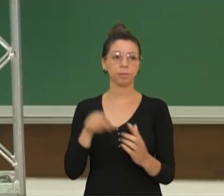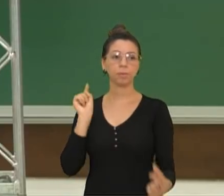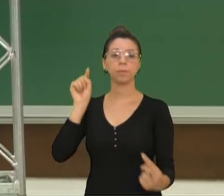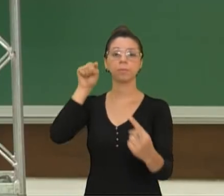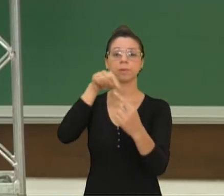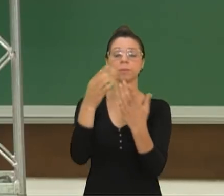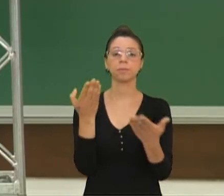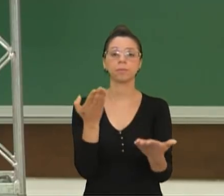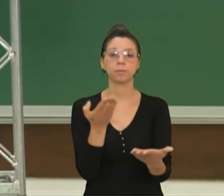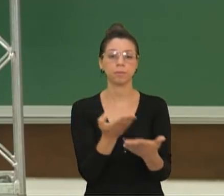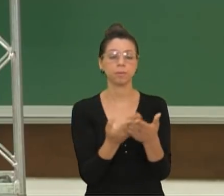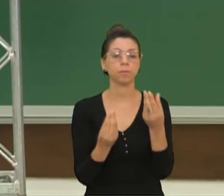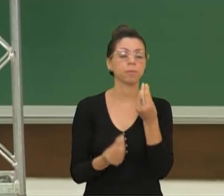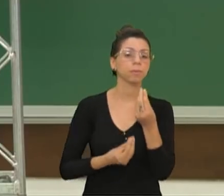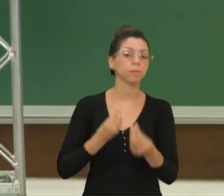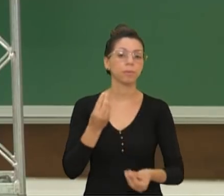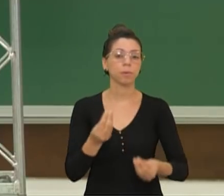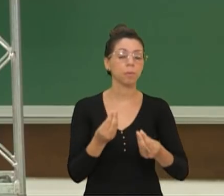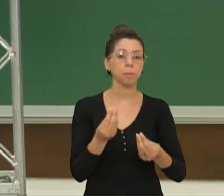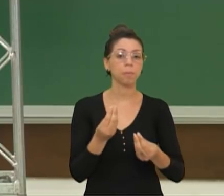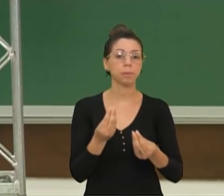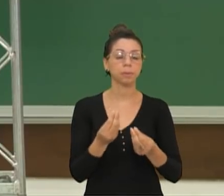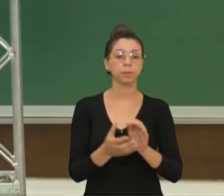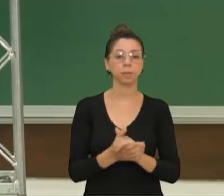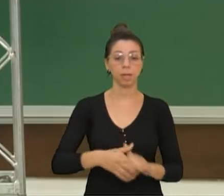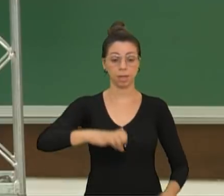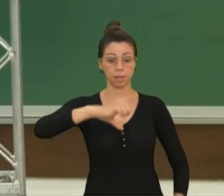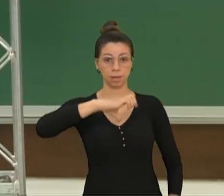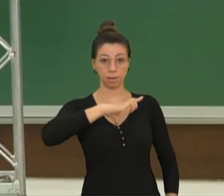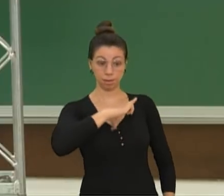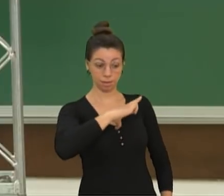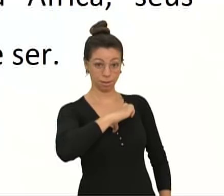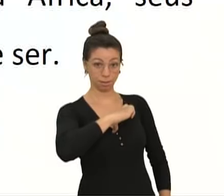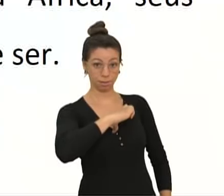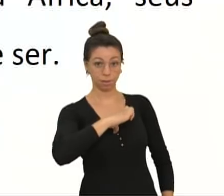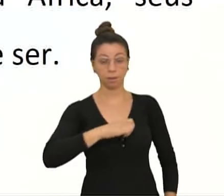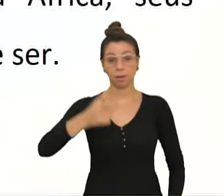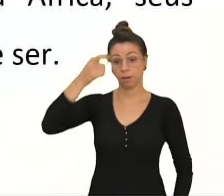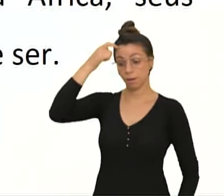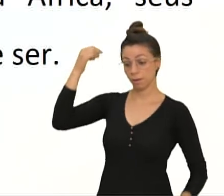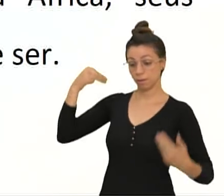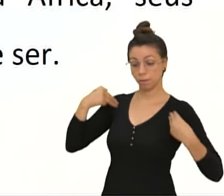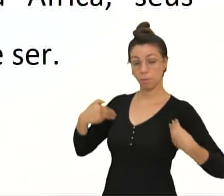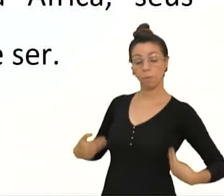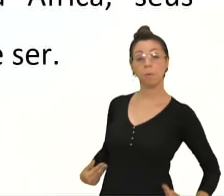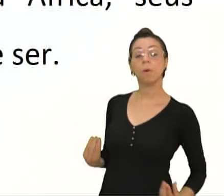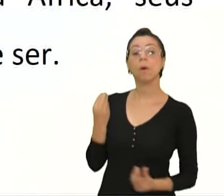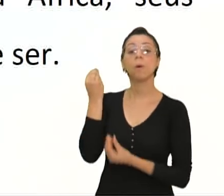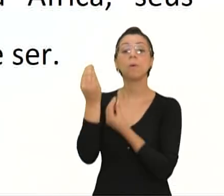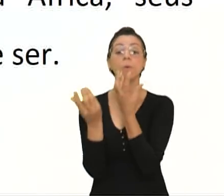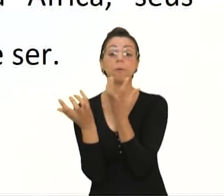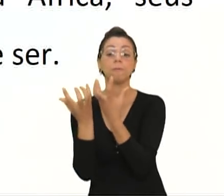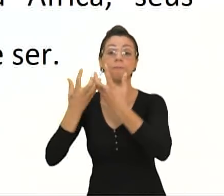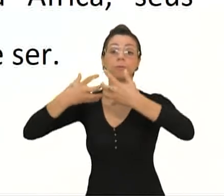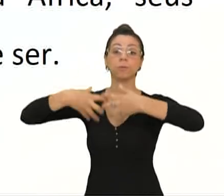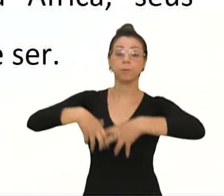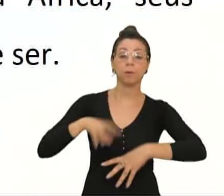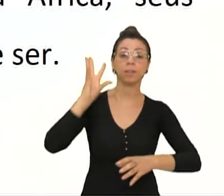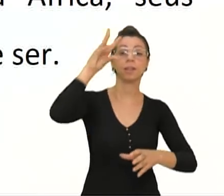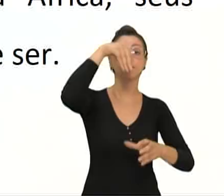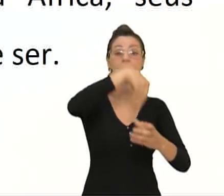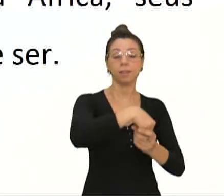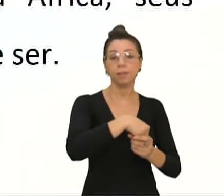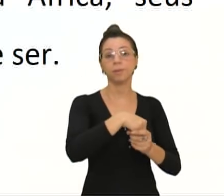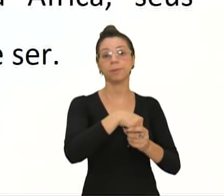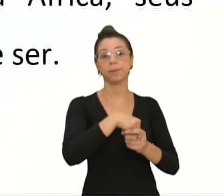aula: demonstrar como os princípios éticos e valores morais são exercidos nas religiões de matriz brasileira,